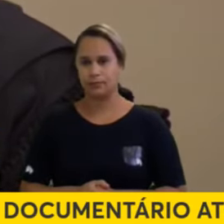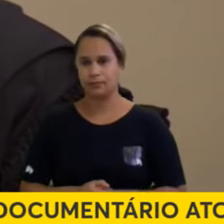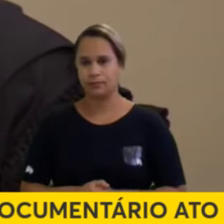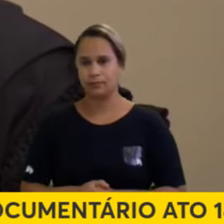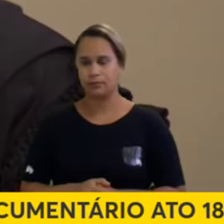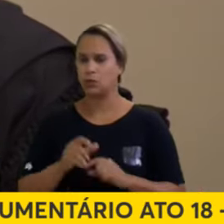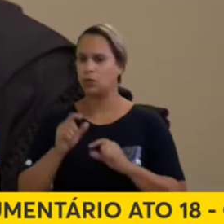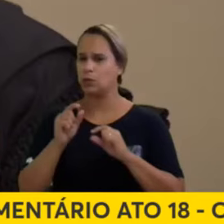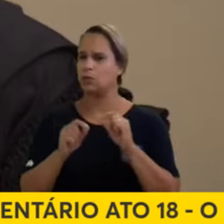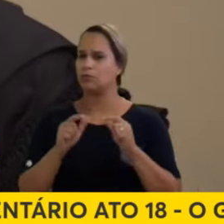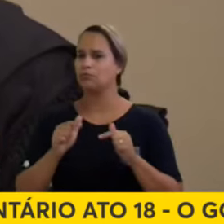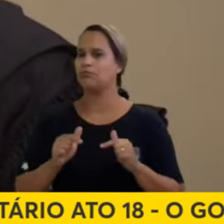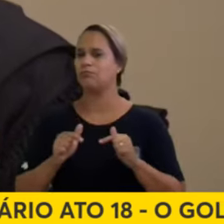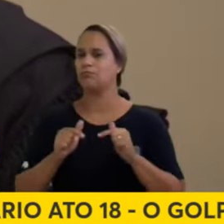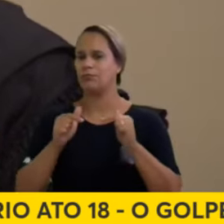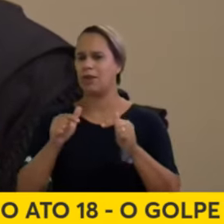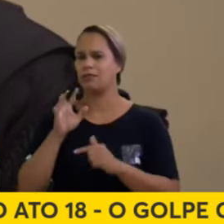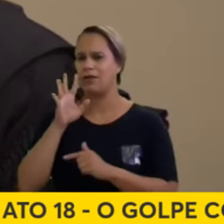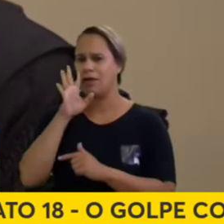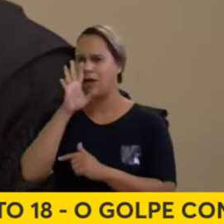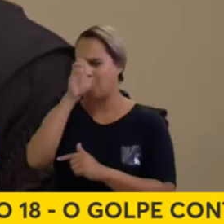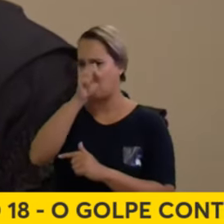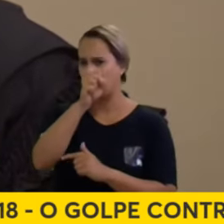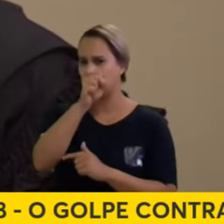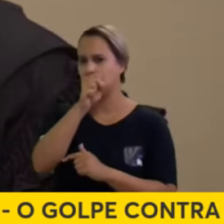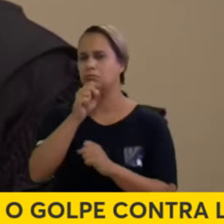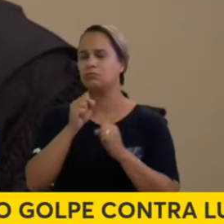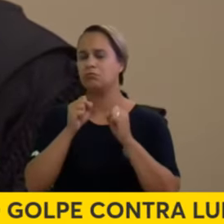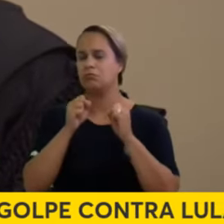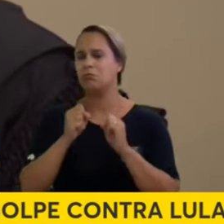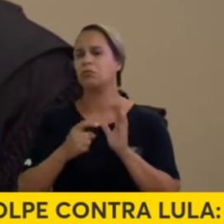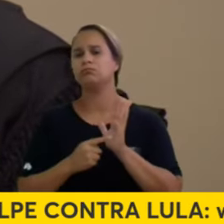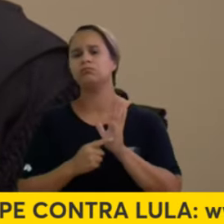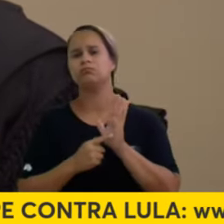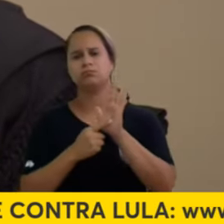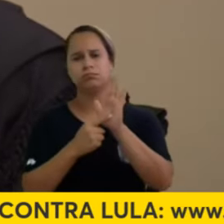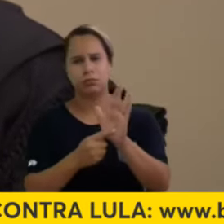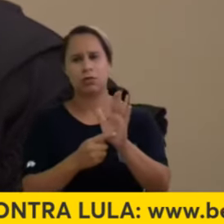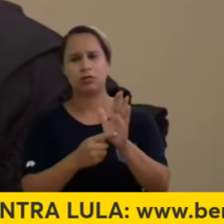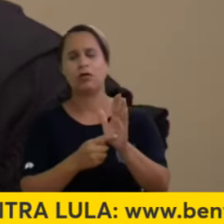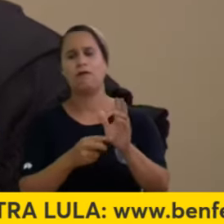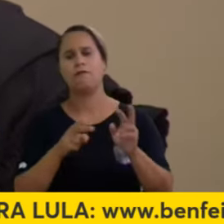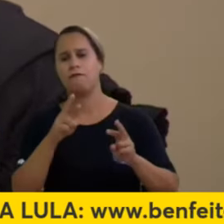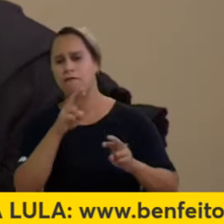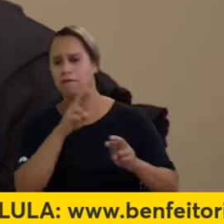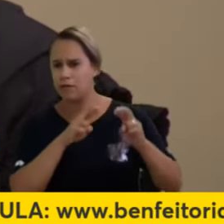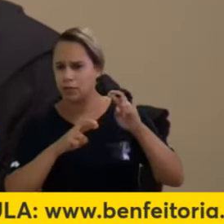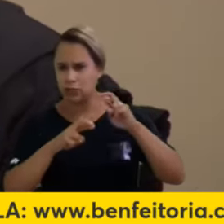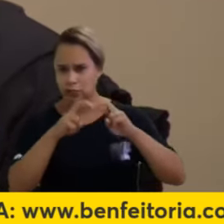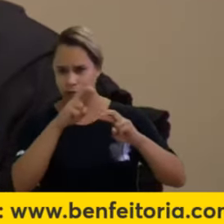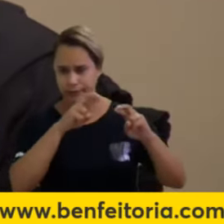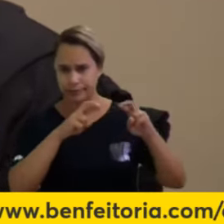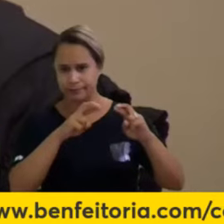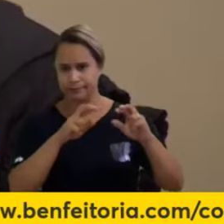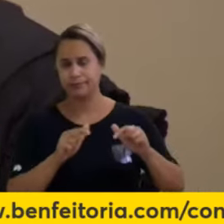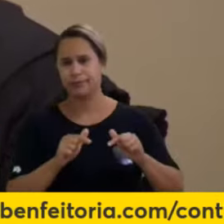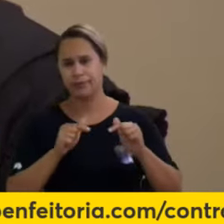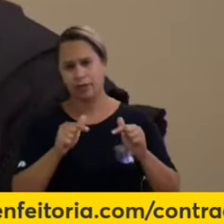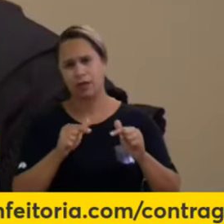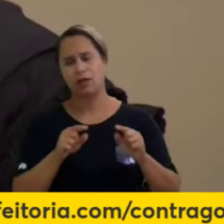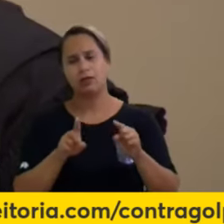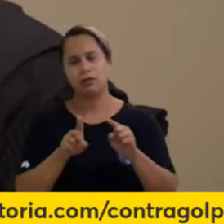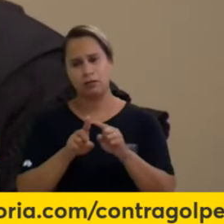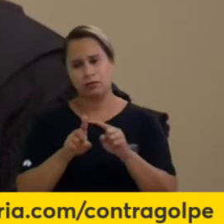que é o ato de abuso que pode ser indicado como abuso de investigação é que a ag também pode combater os